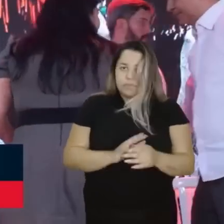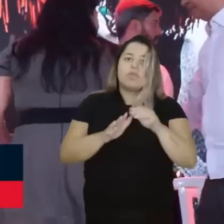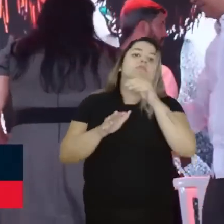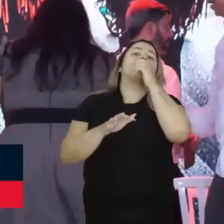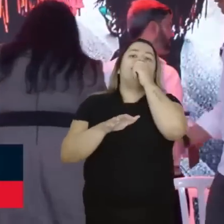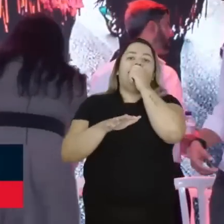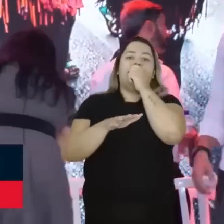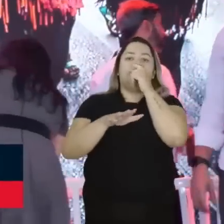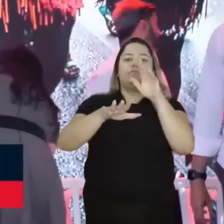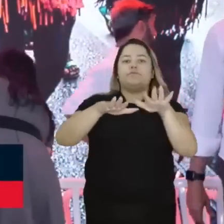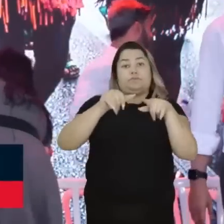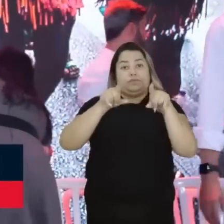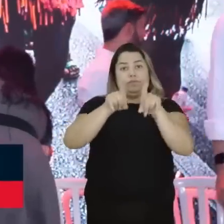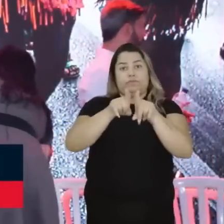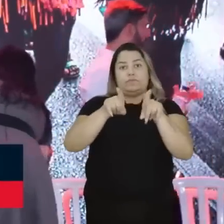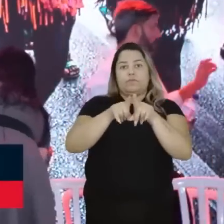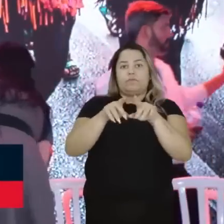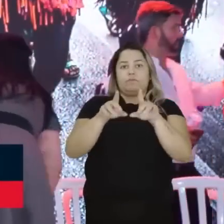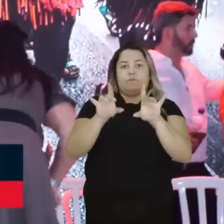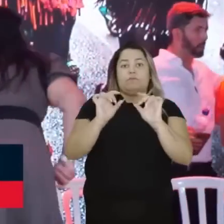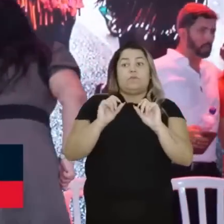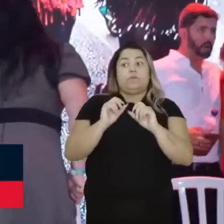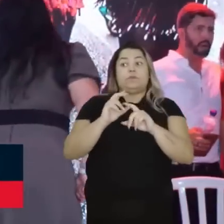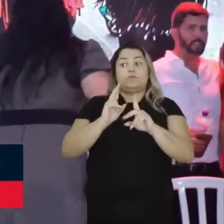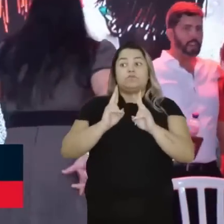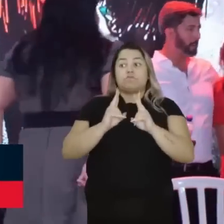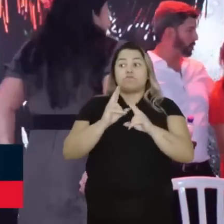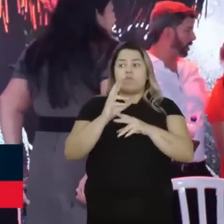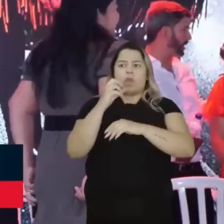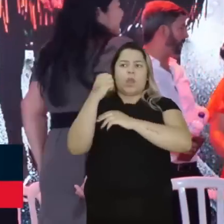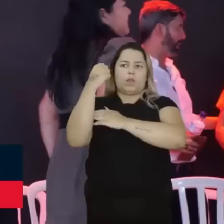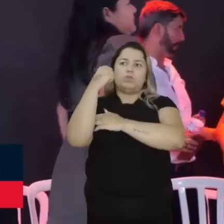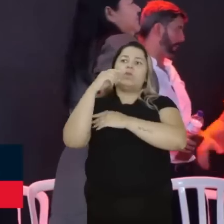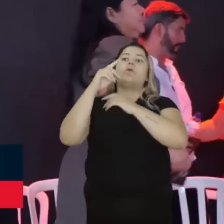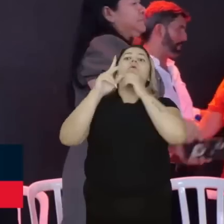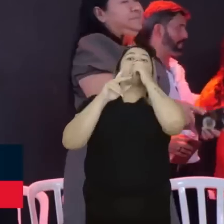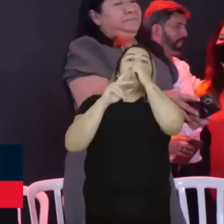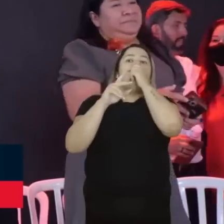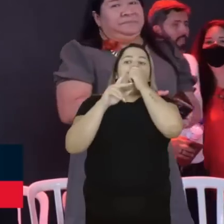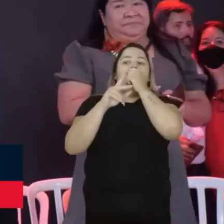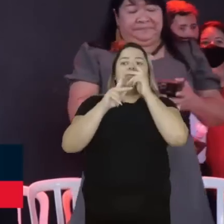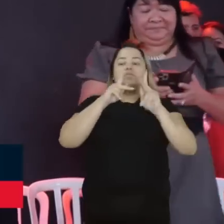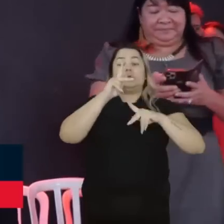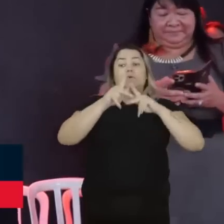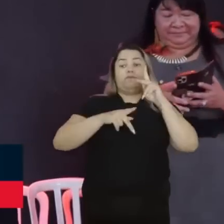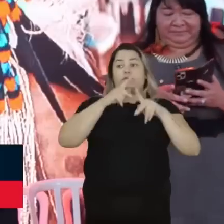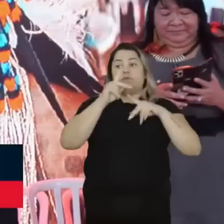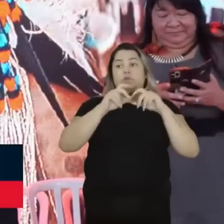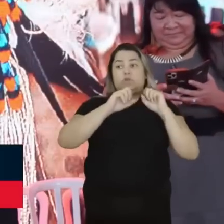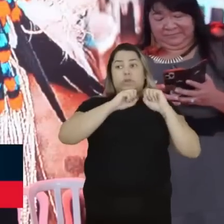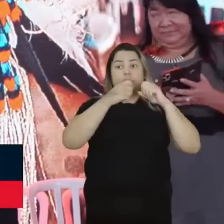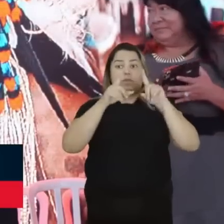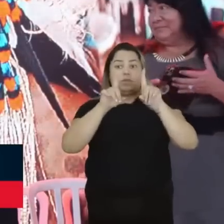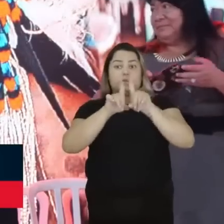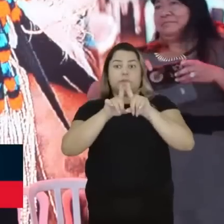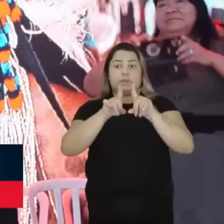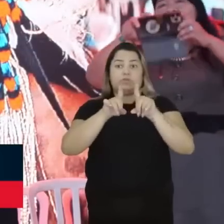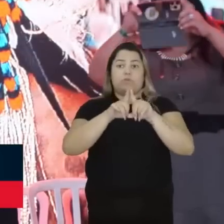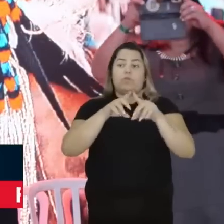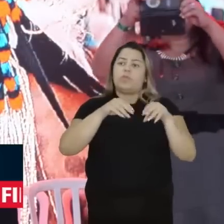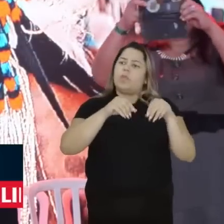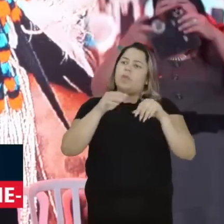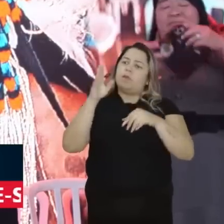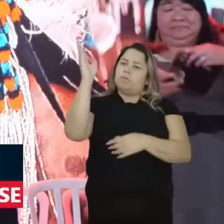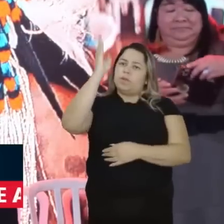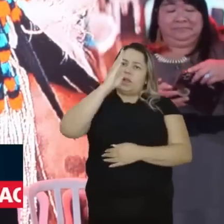aqui, que é o movimento da resistência dos povos originários dessa terra Brasil,